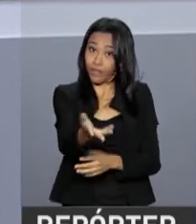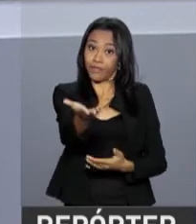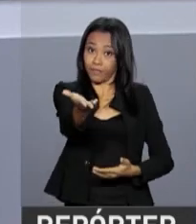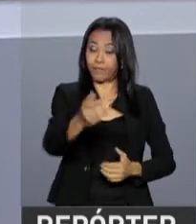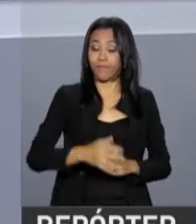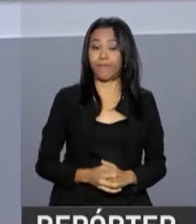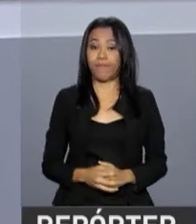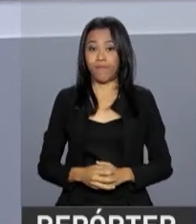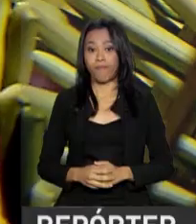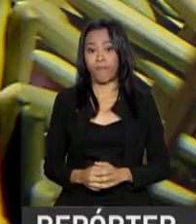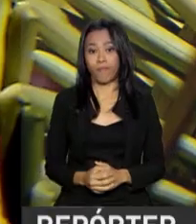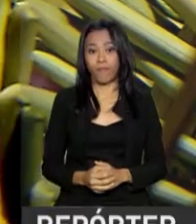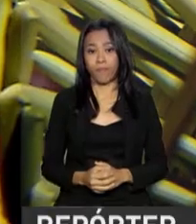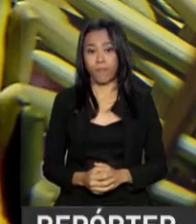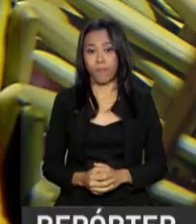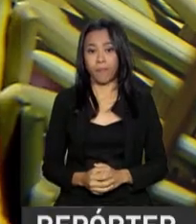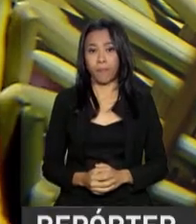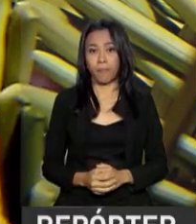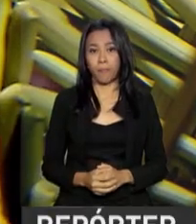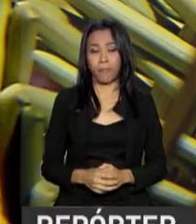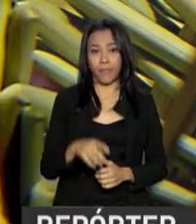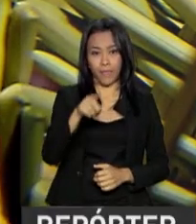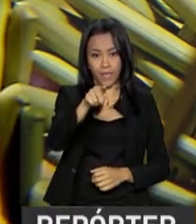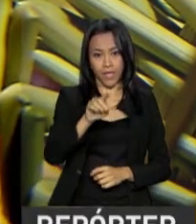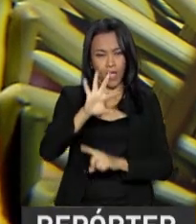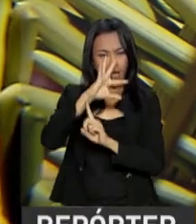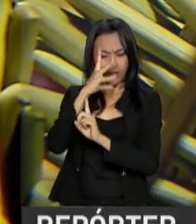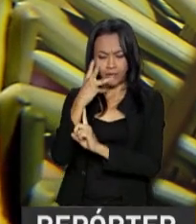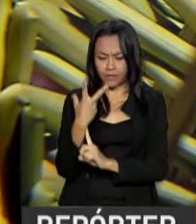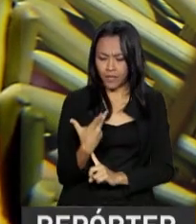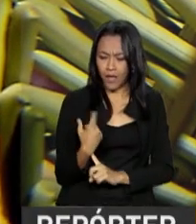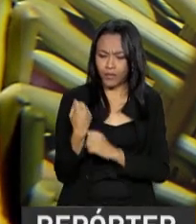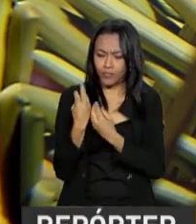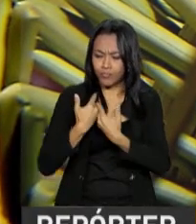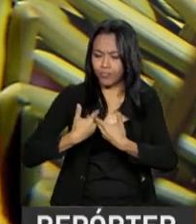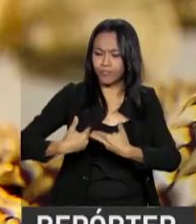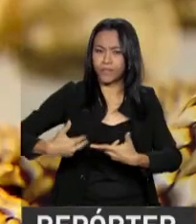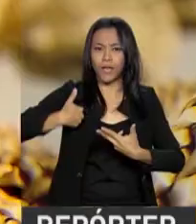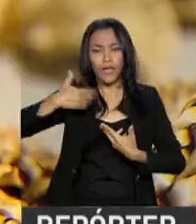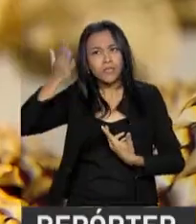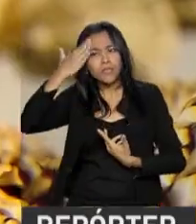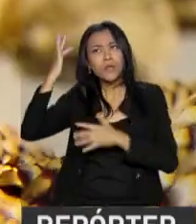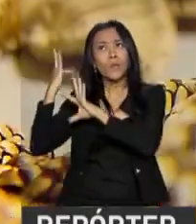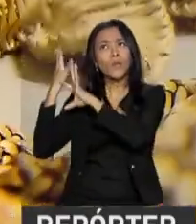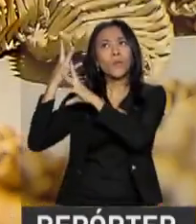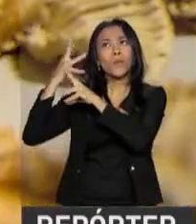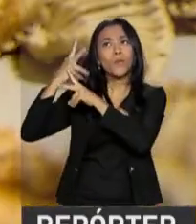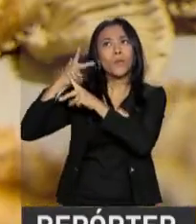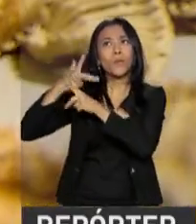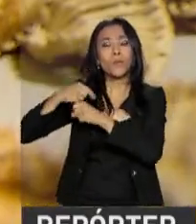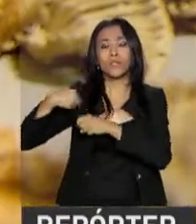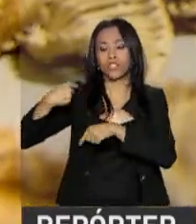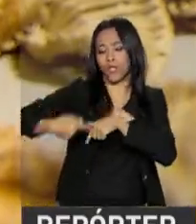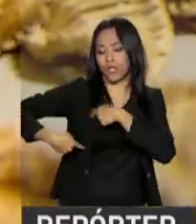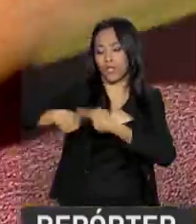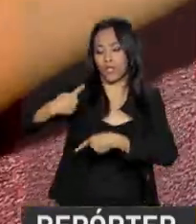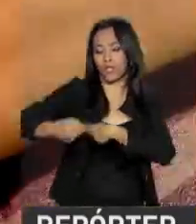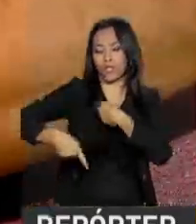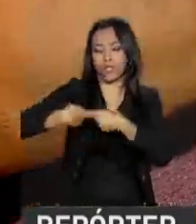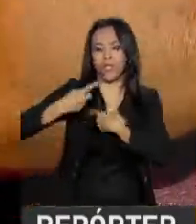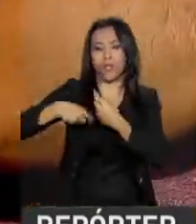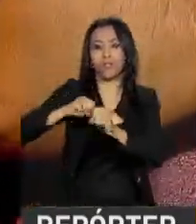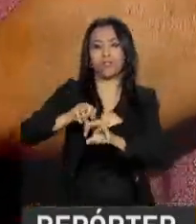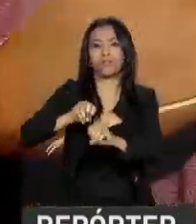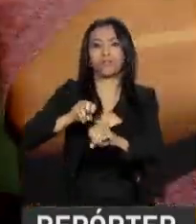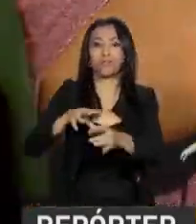consumidores o artesanato é o fruto do saber que passa de geração a geração